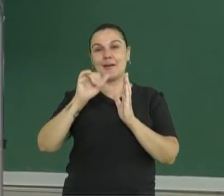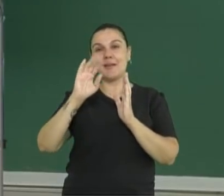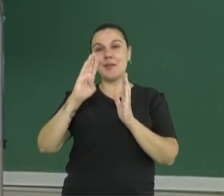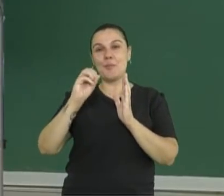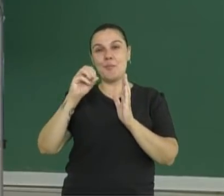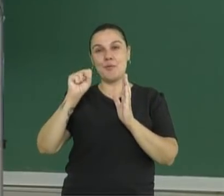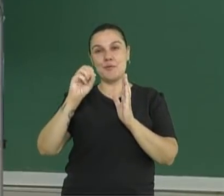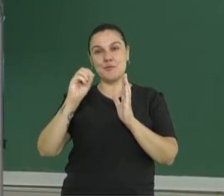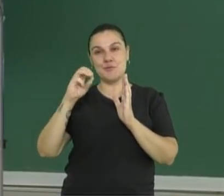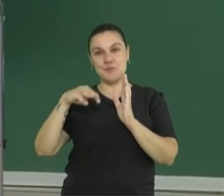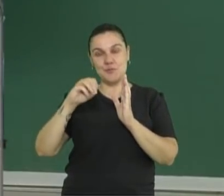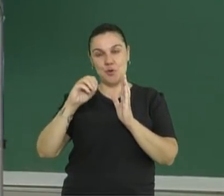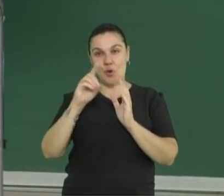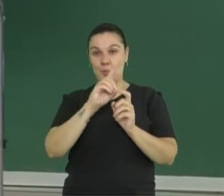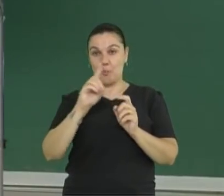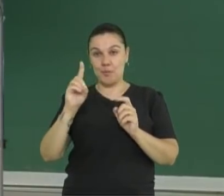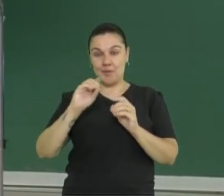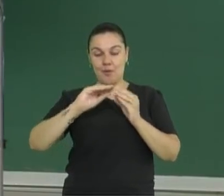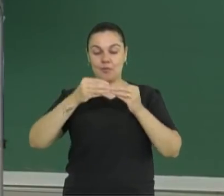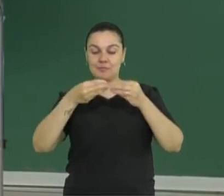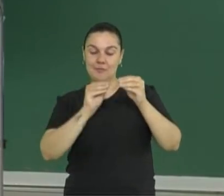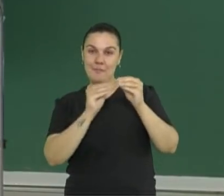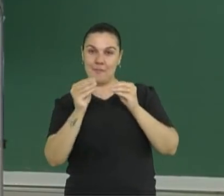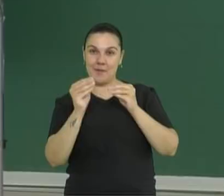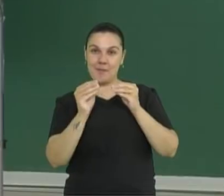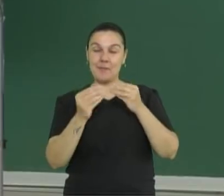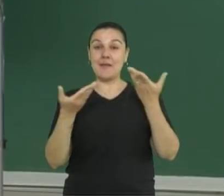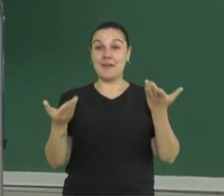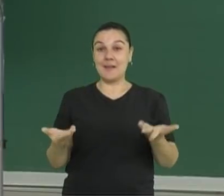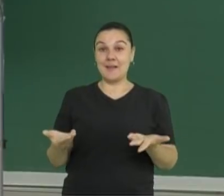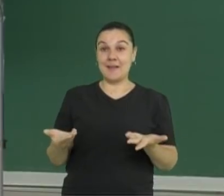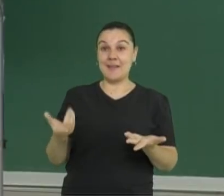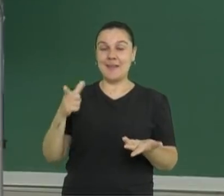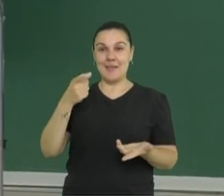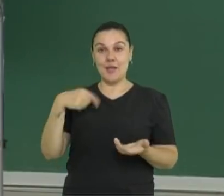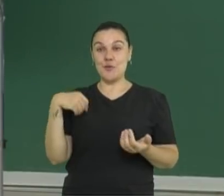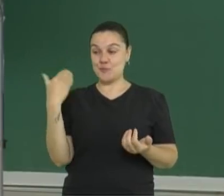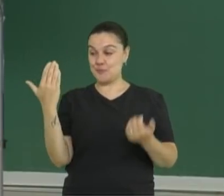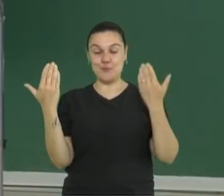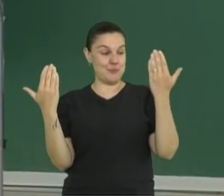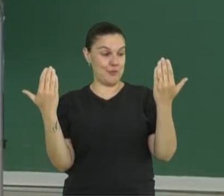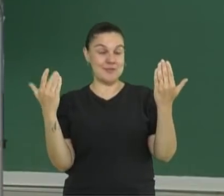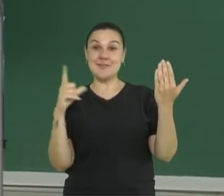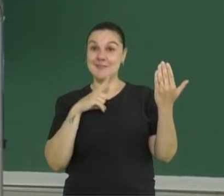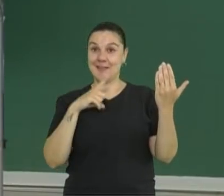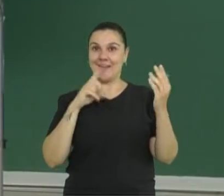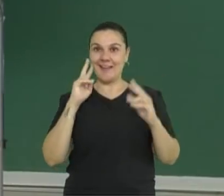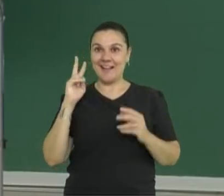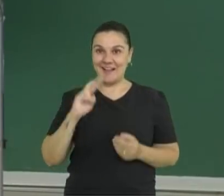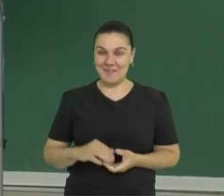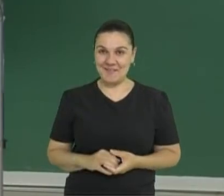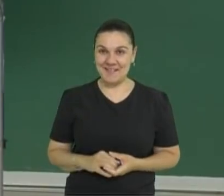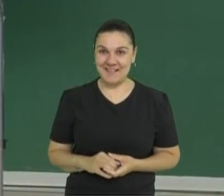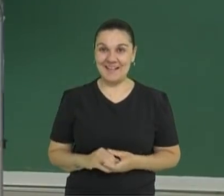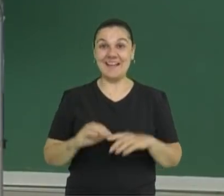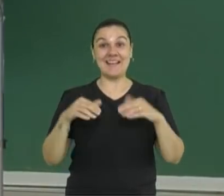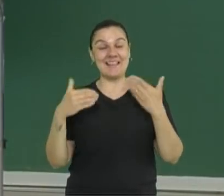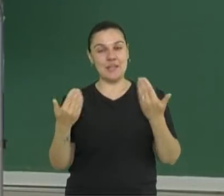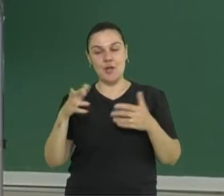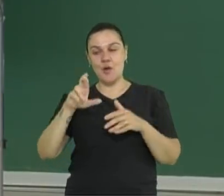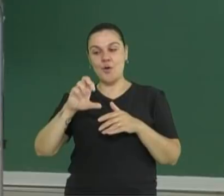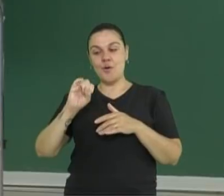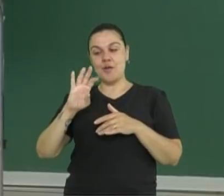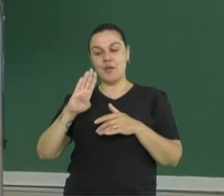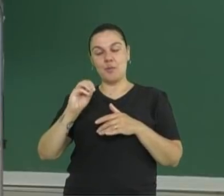uma organela não membranosa que os seres procariontes e eucariontes possuem? Que o ribossomo